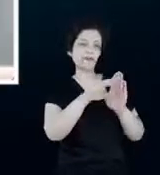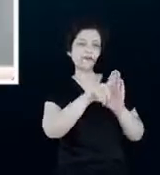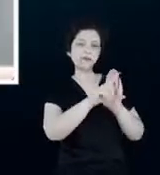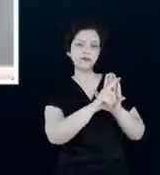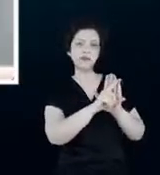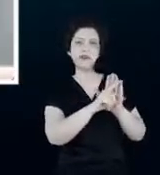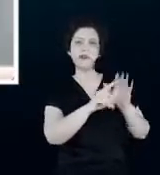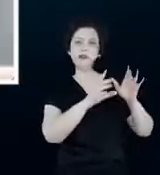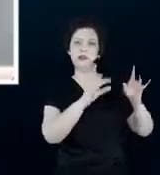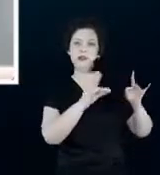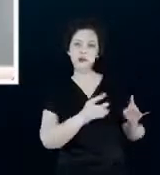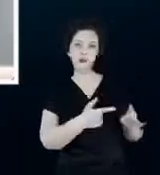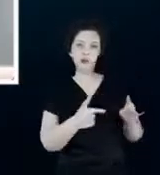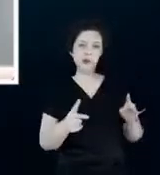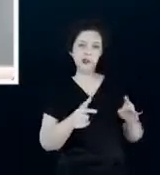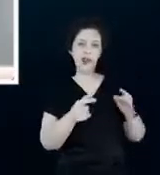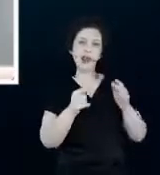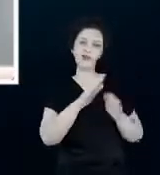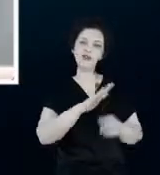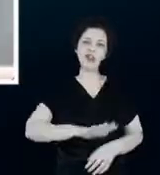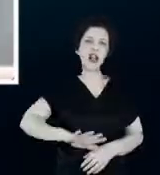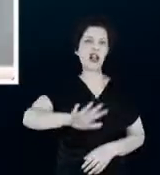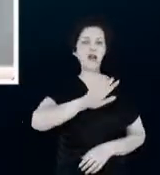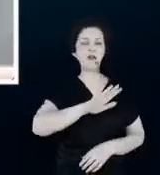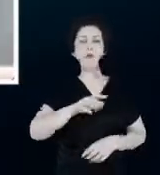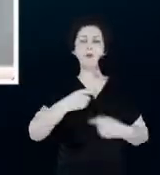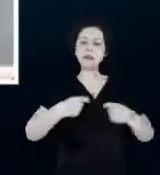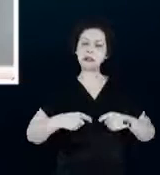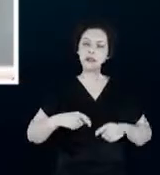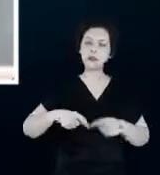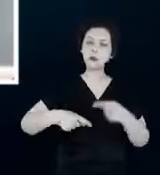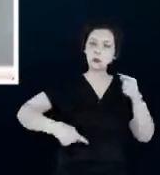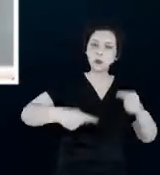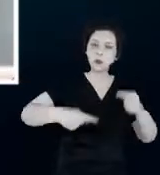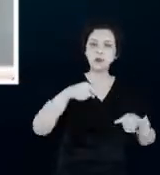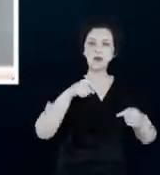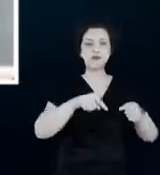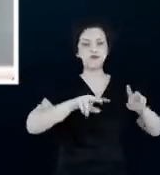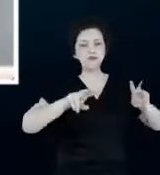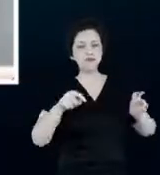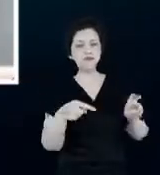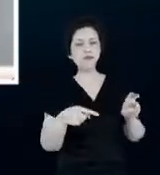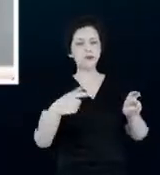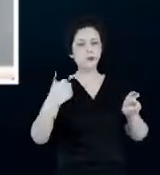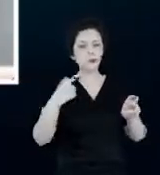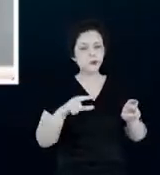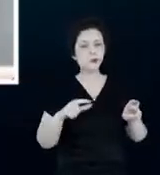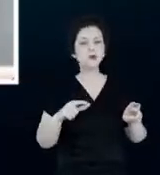valeria a pena a gente fazer uma discussão em cima disso, né, para ter